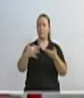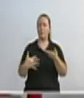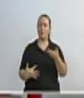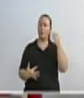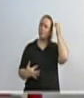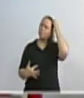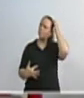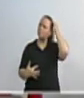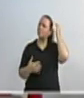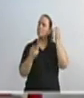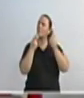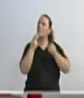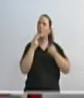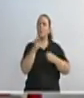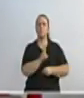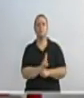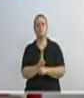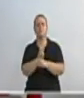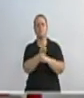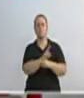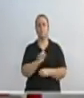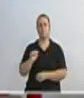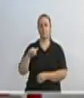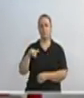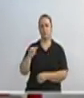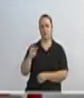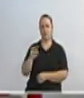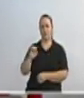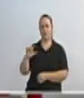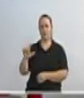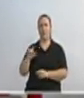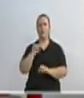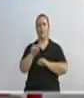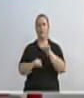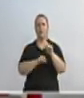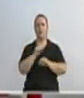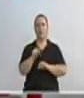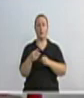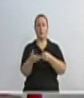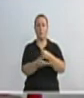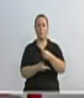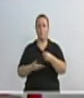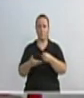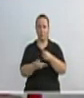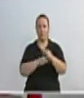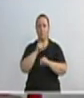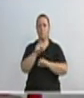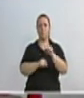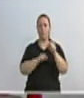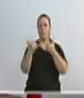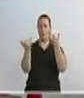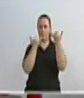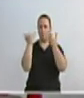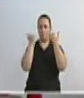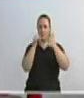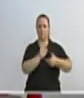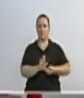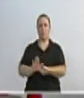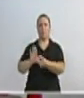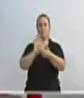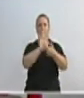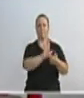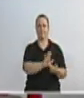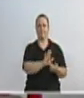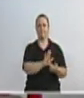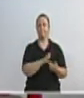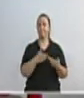dizendo que a fiscalização que a Anatel faz é com base nos dados obtidos pelas operadoras. Ou